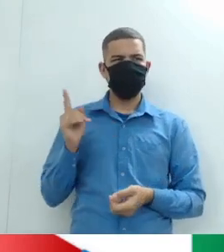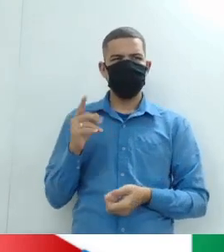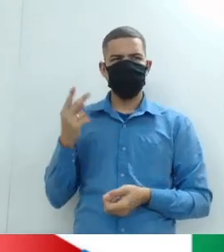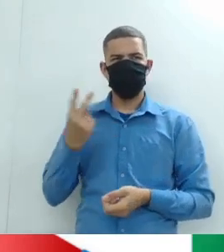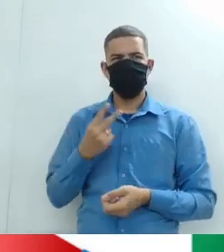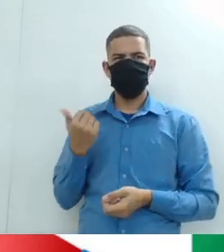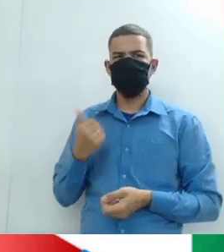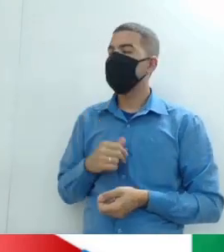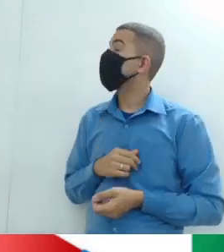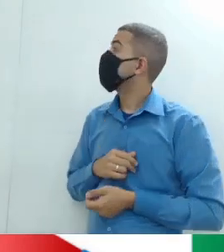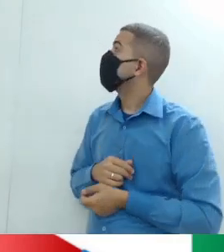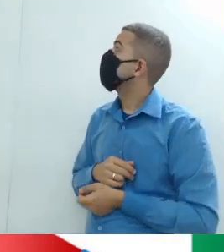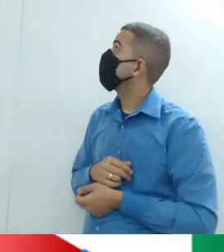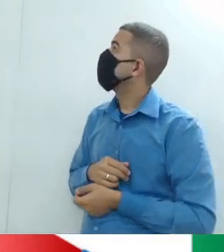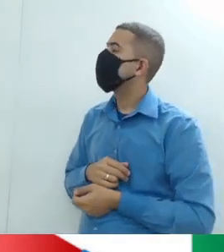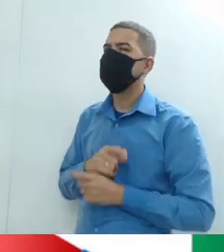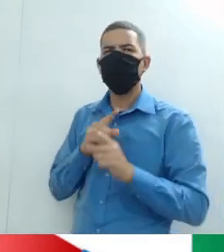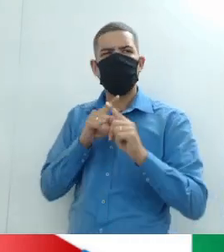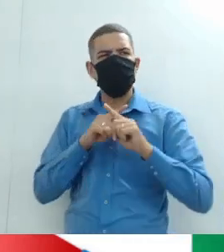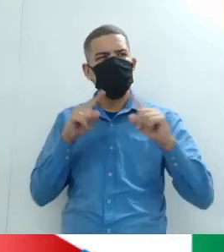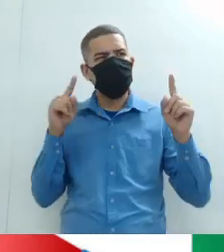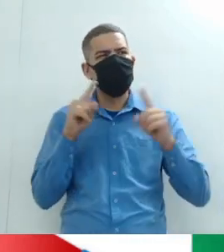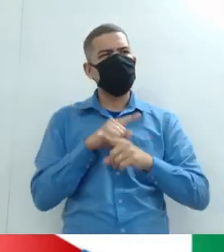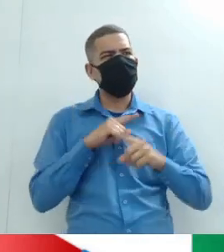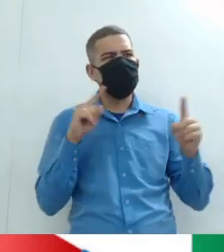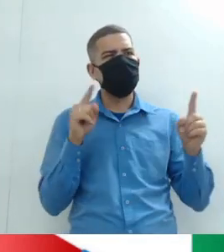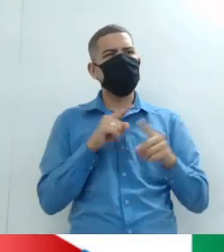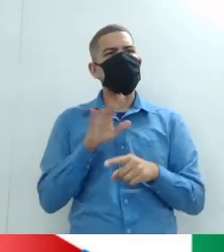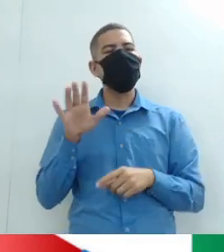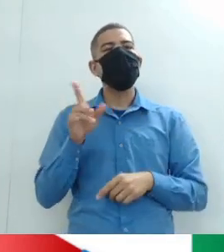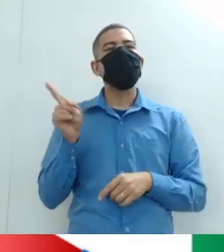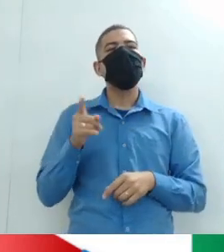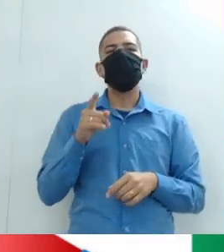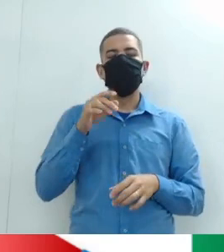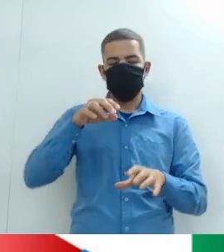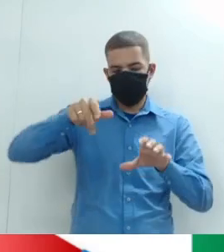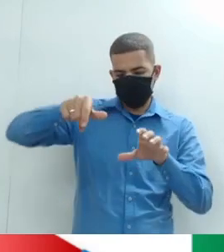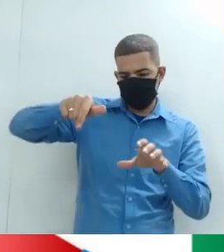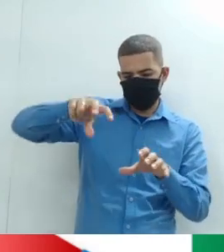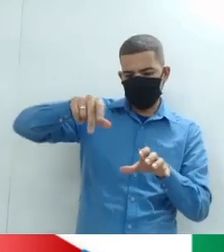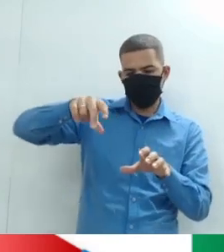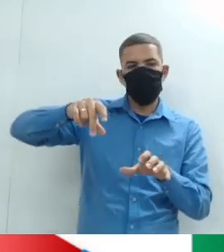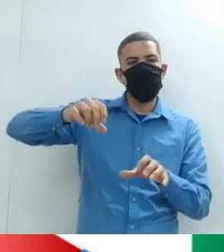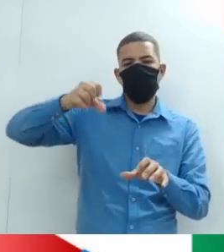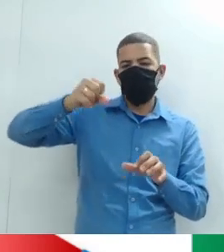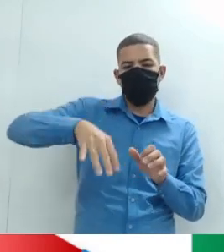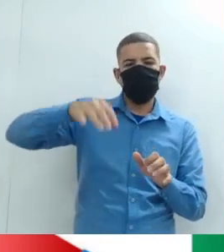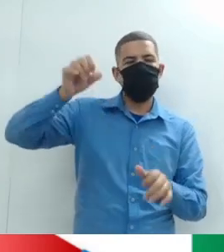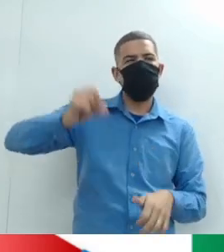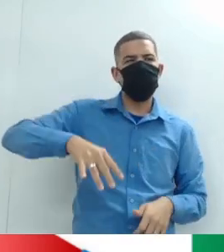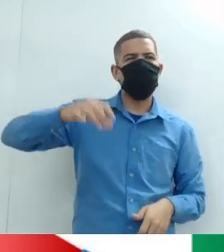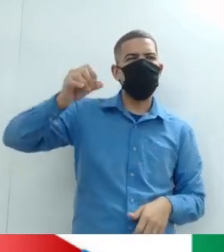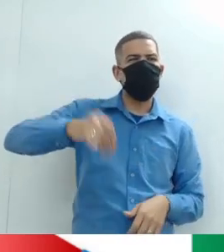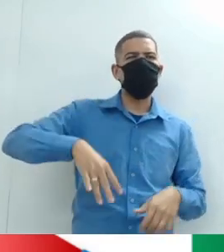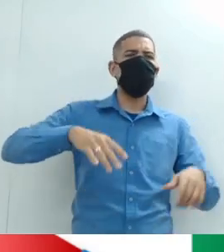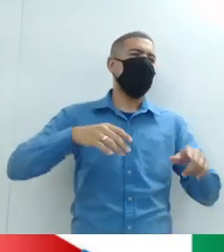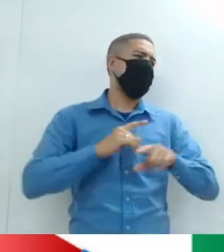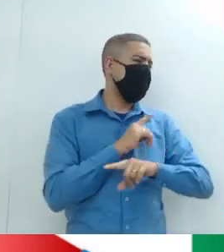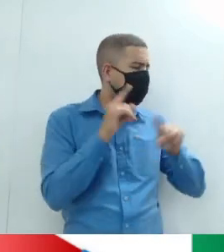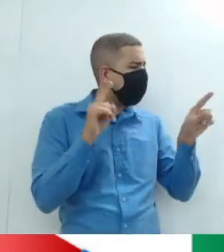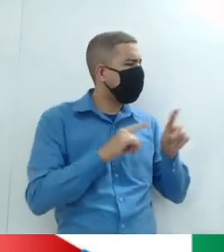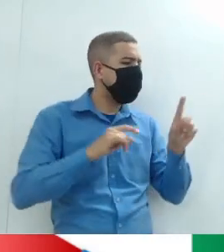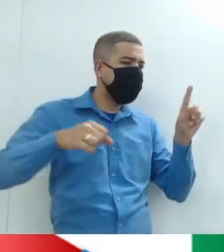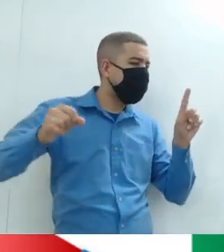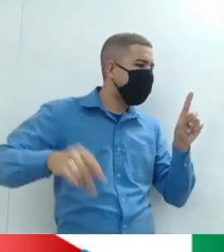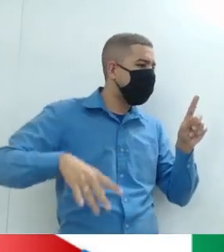quadro. Continua a reclamar, mas a torneira está ligada. No terceiro quadro, ele continua a